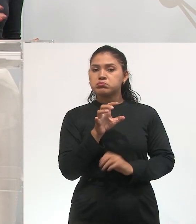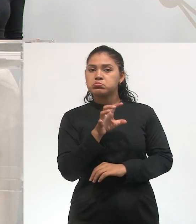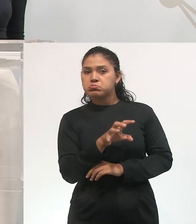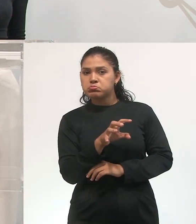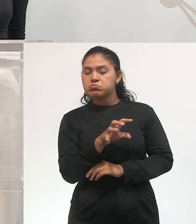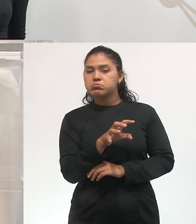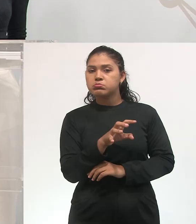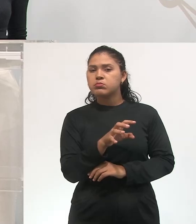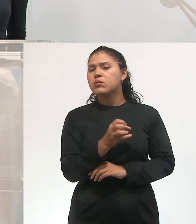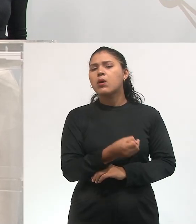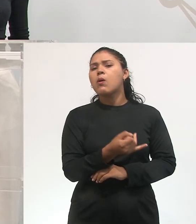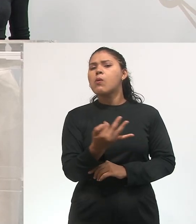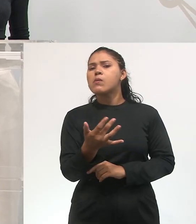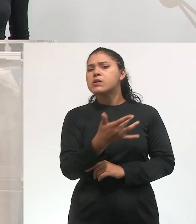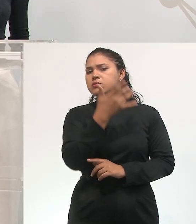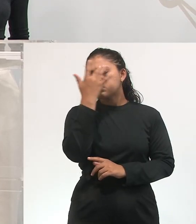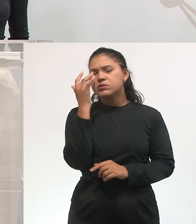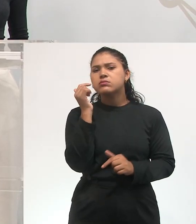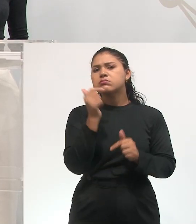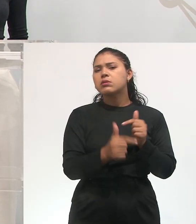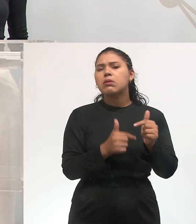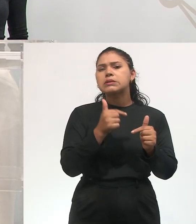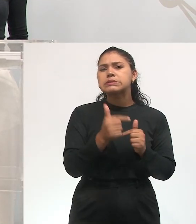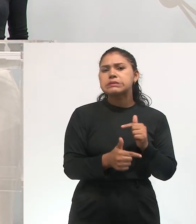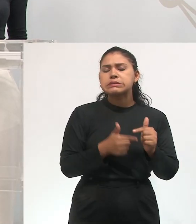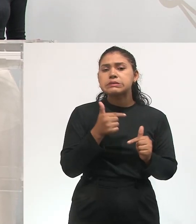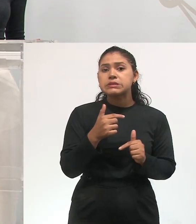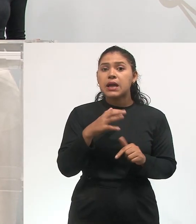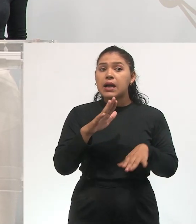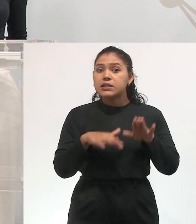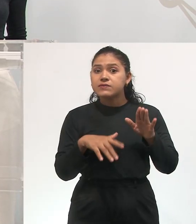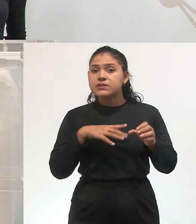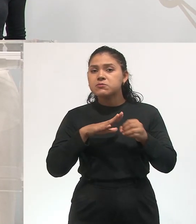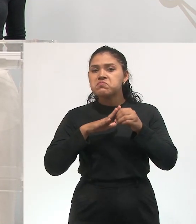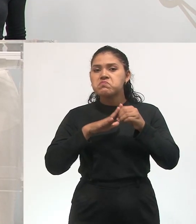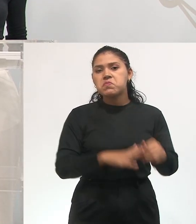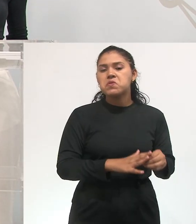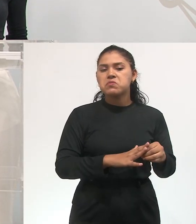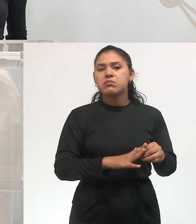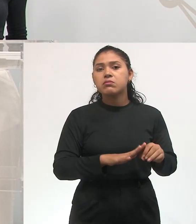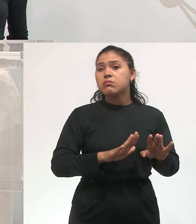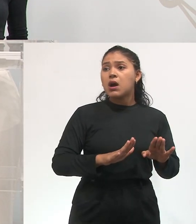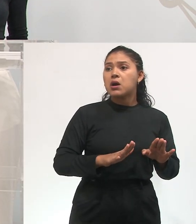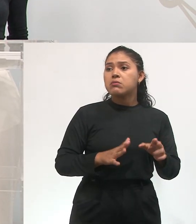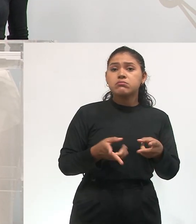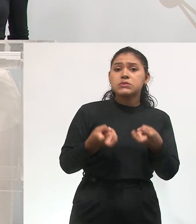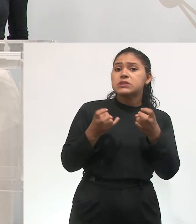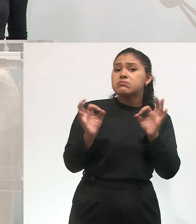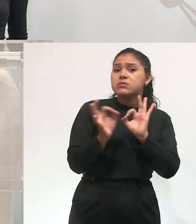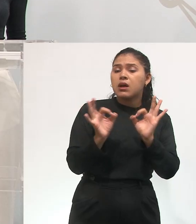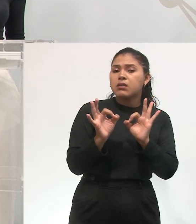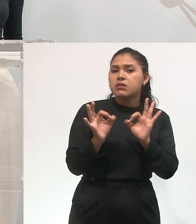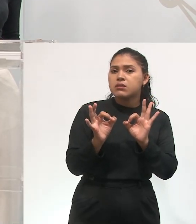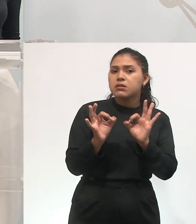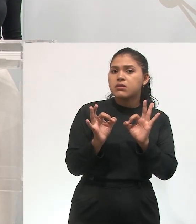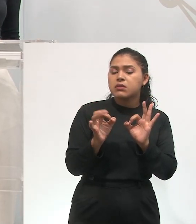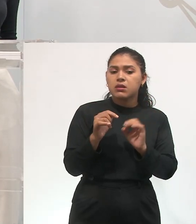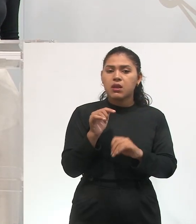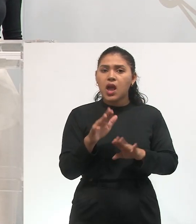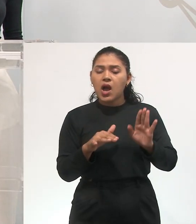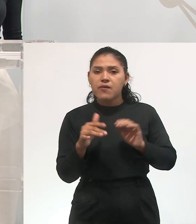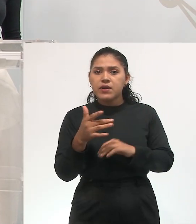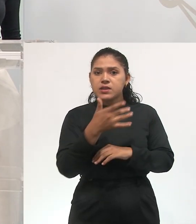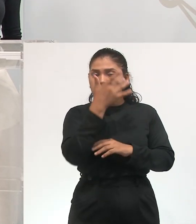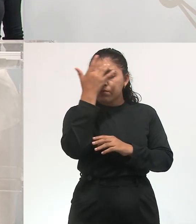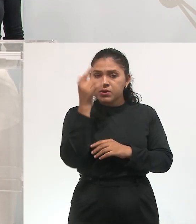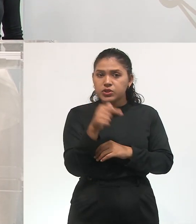são exploradas nos seus espaços de trabalho e não percebem que estão sendo exploradas, né? Quantas pessoas que compram